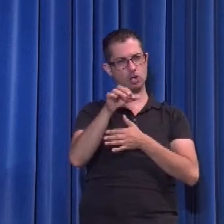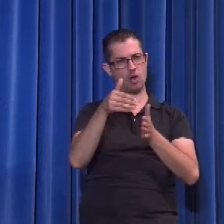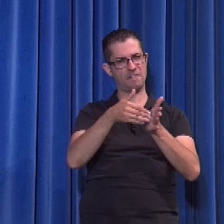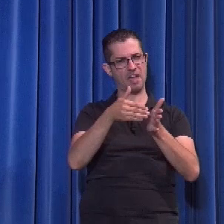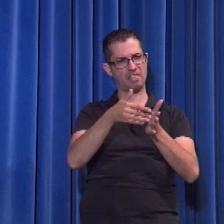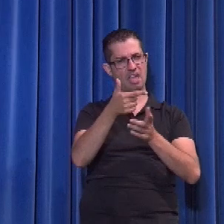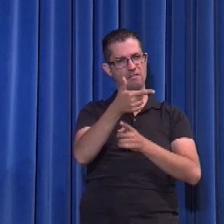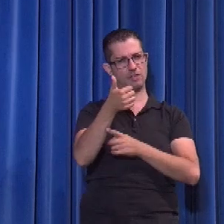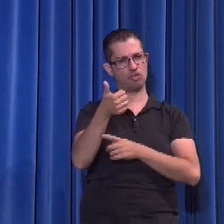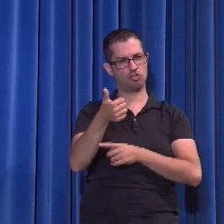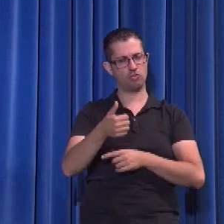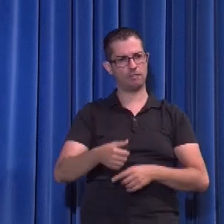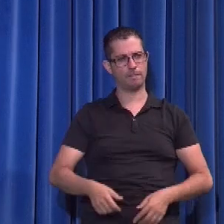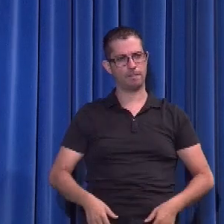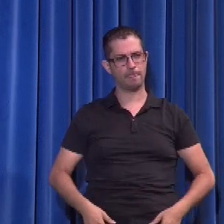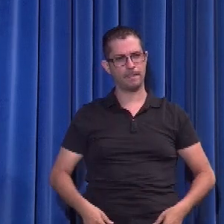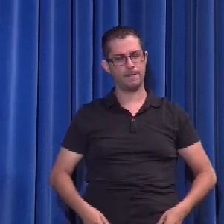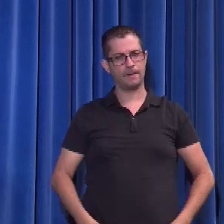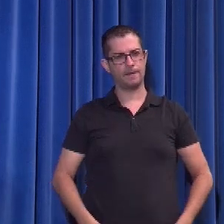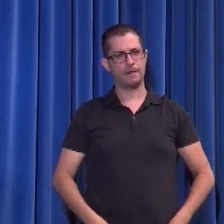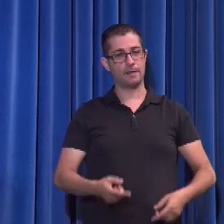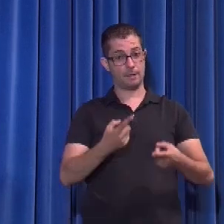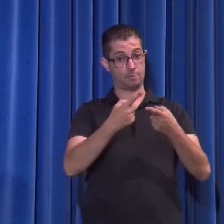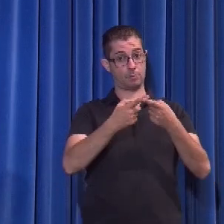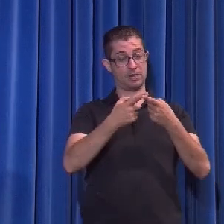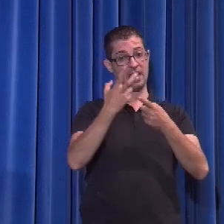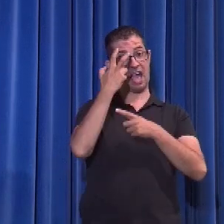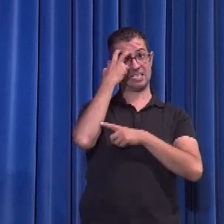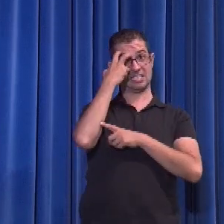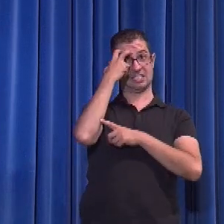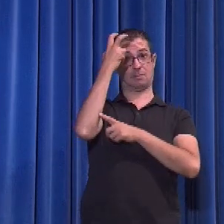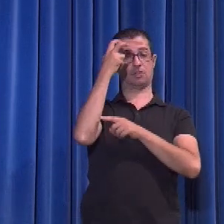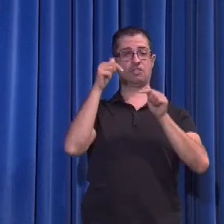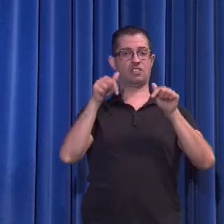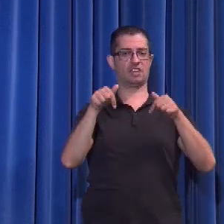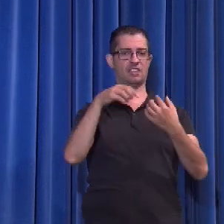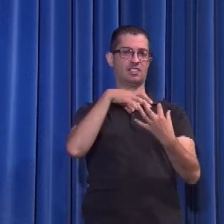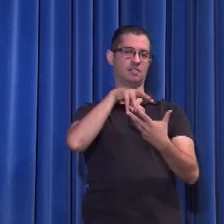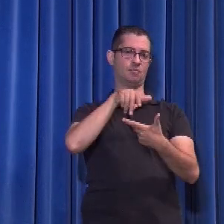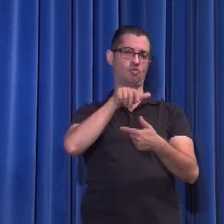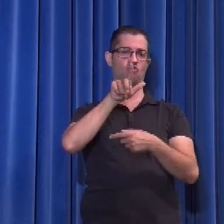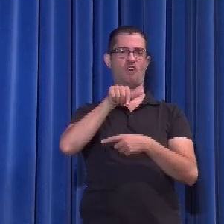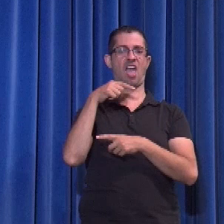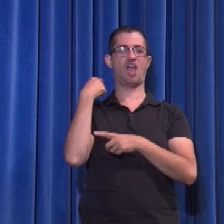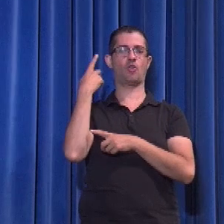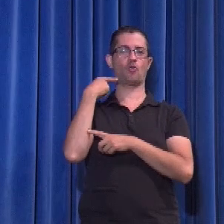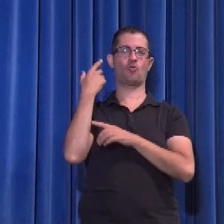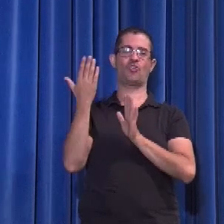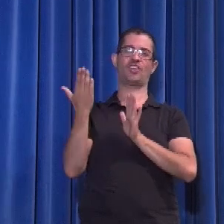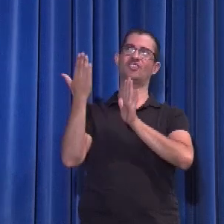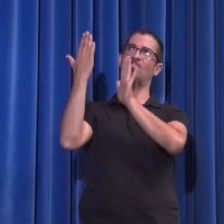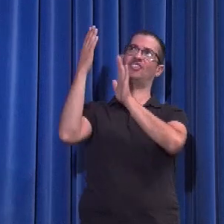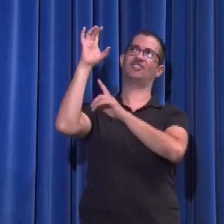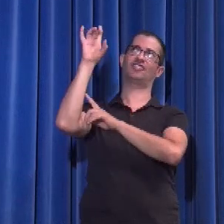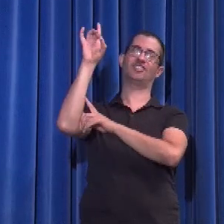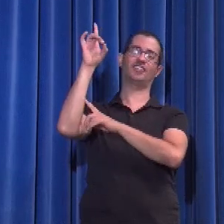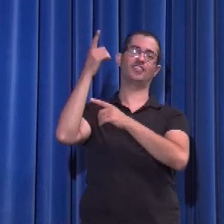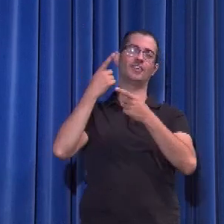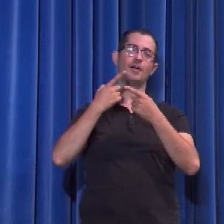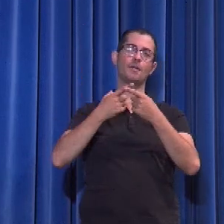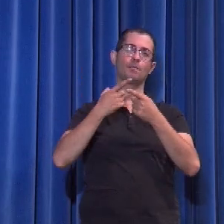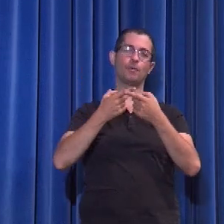nós. Porque a sabedoria deste mundo é loucura diante de Deus, porquanto